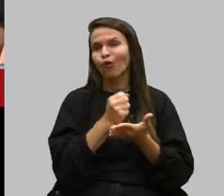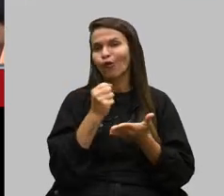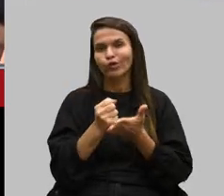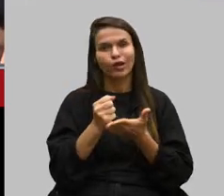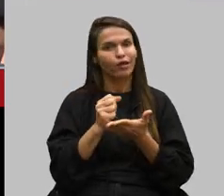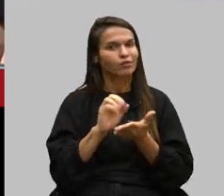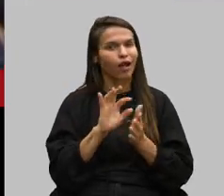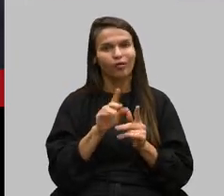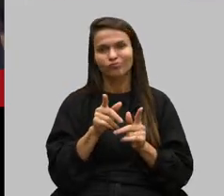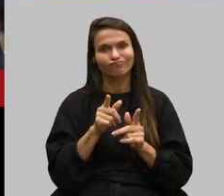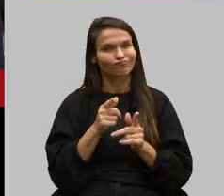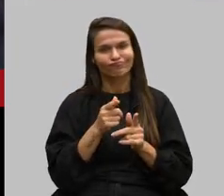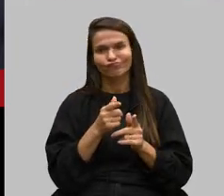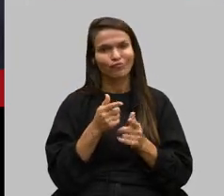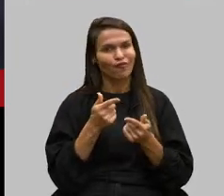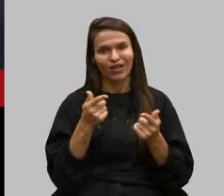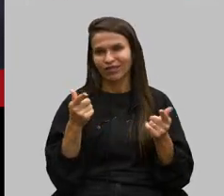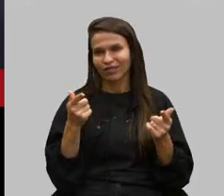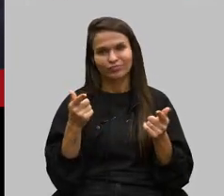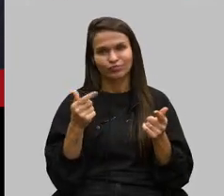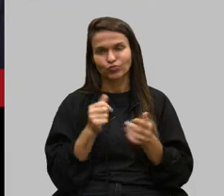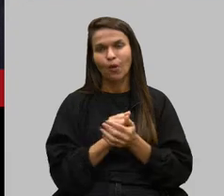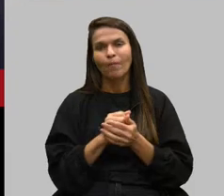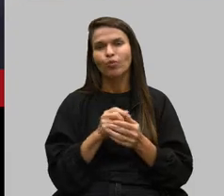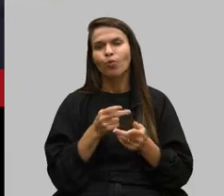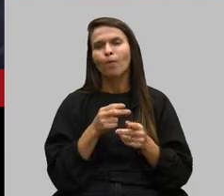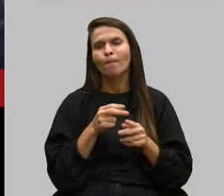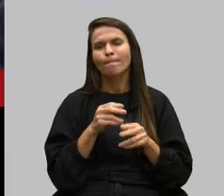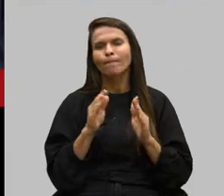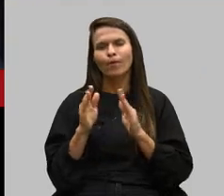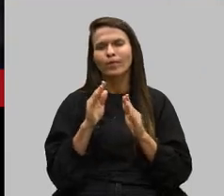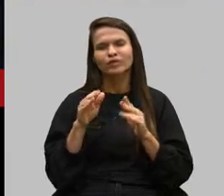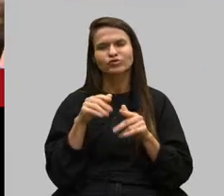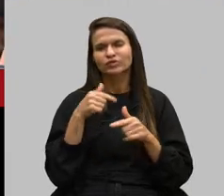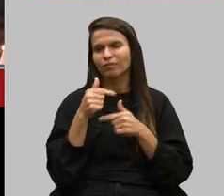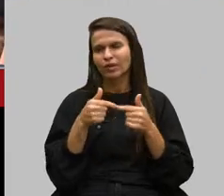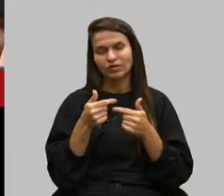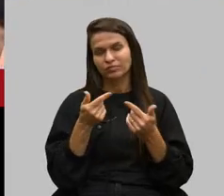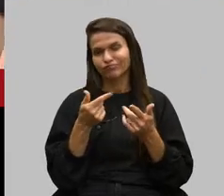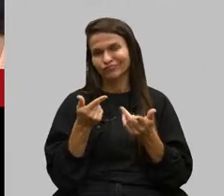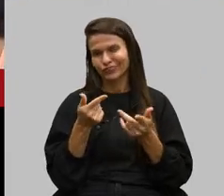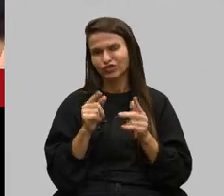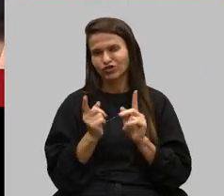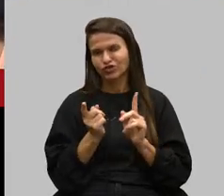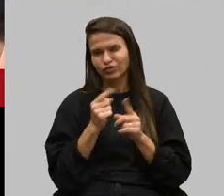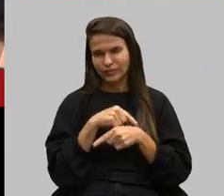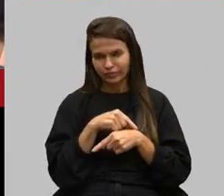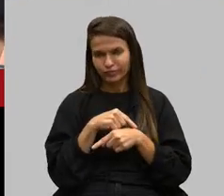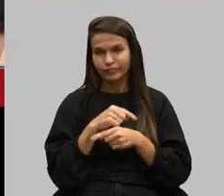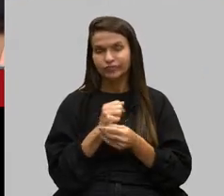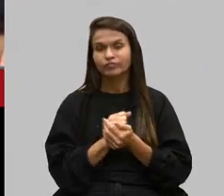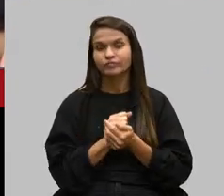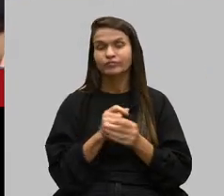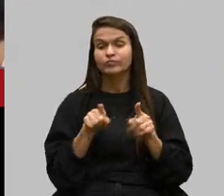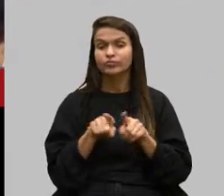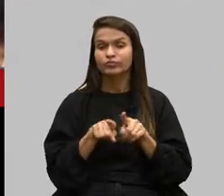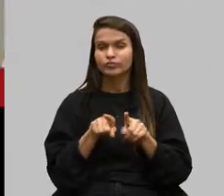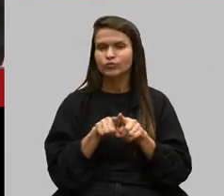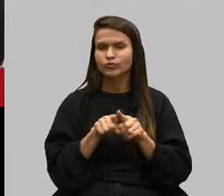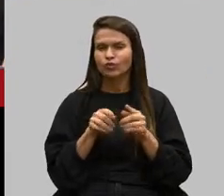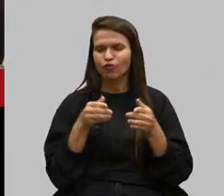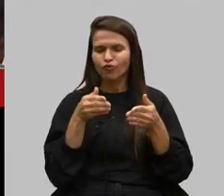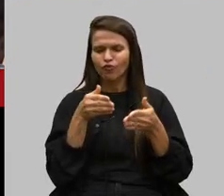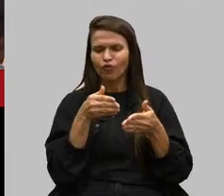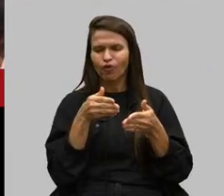hora a vida trabalhista não vai dar certo então ao contrário muitas vezes restringe